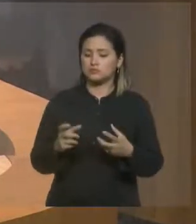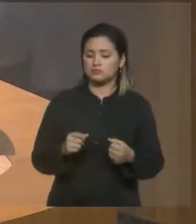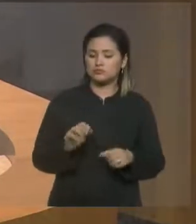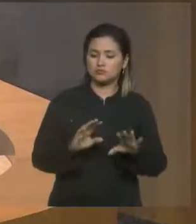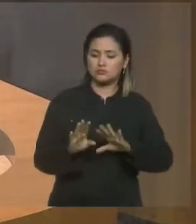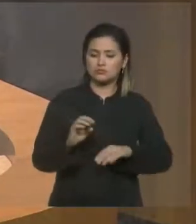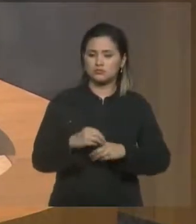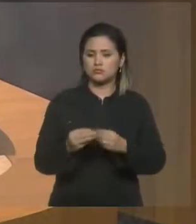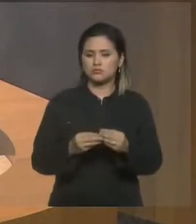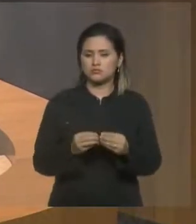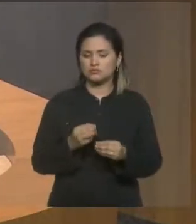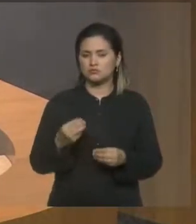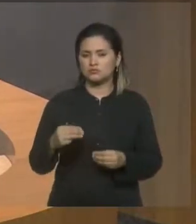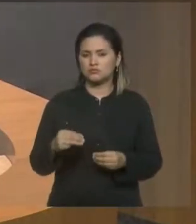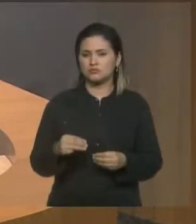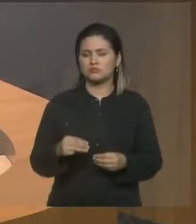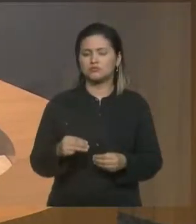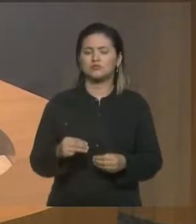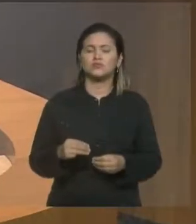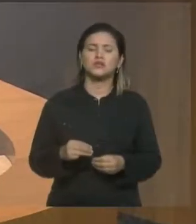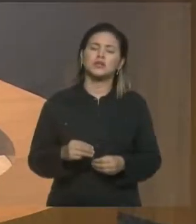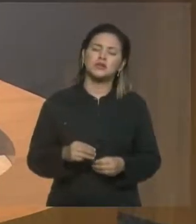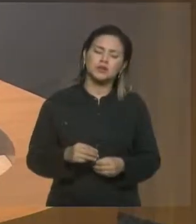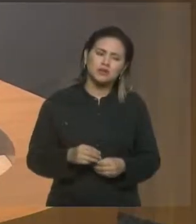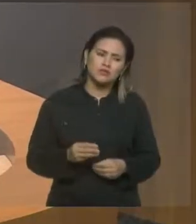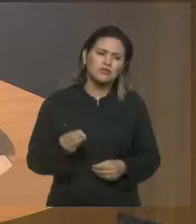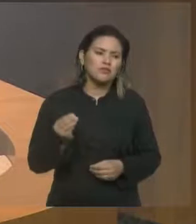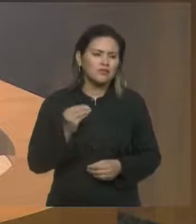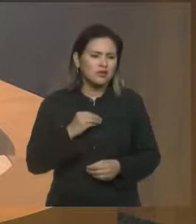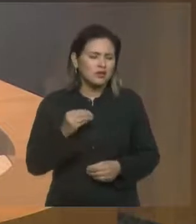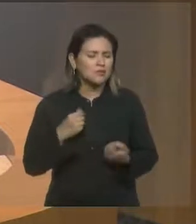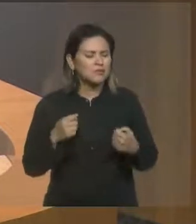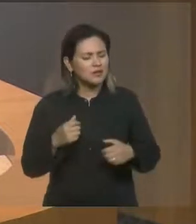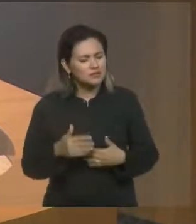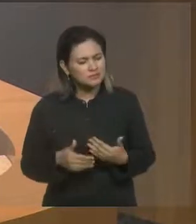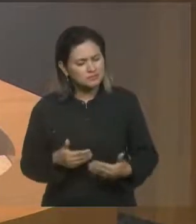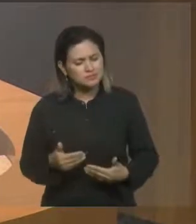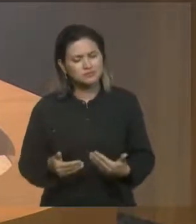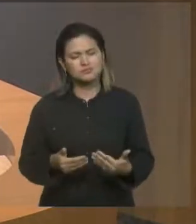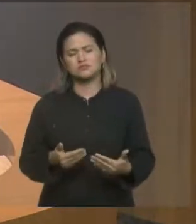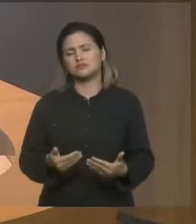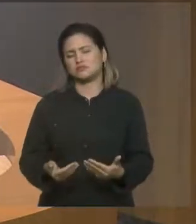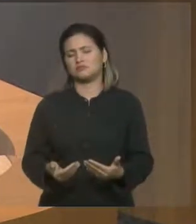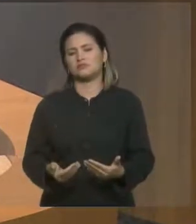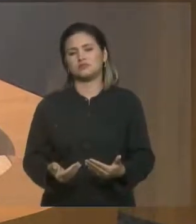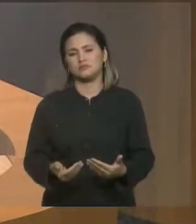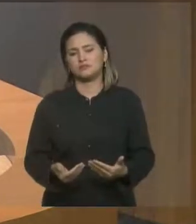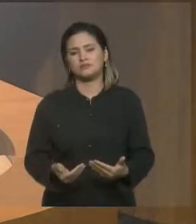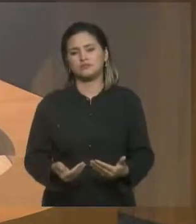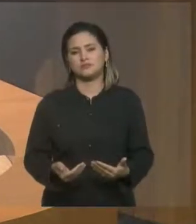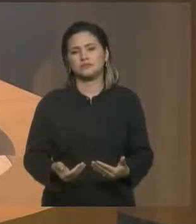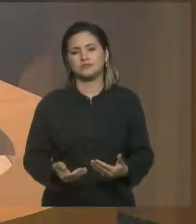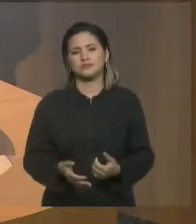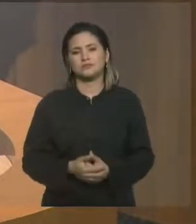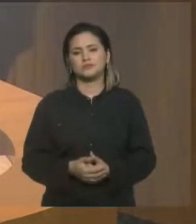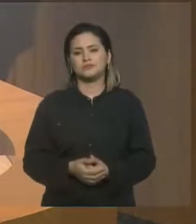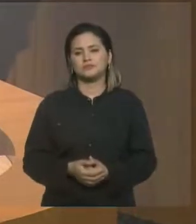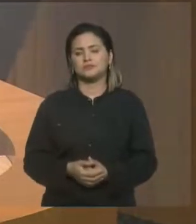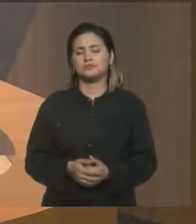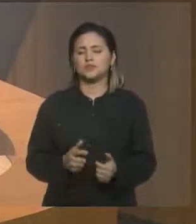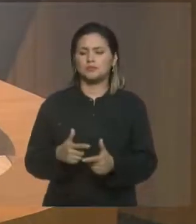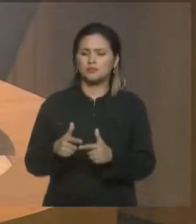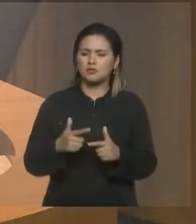ainda está muito longe do que a gente imagina, e não apenas por omissão dos atendimentos em saúde. A gente tem problemas